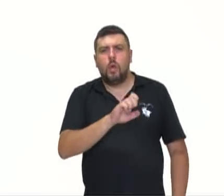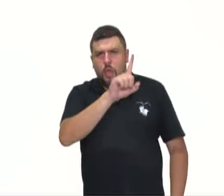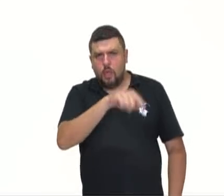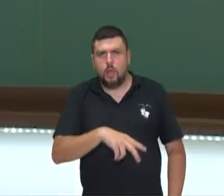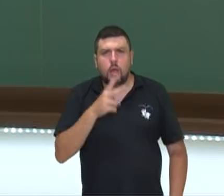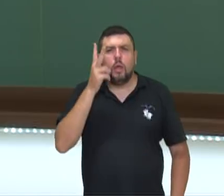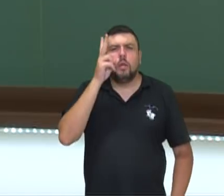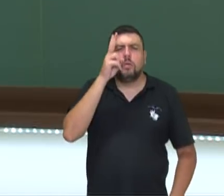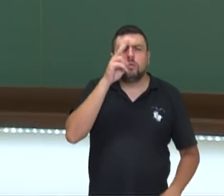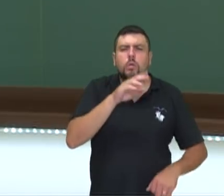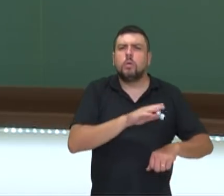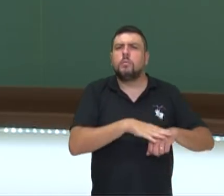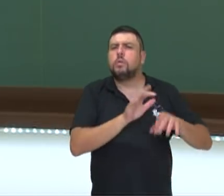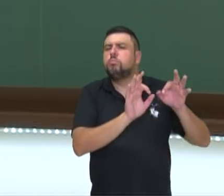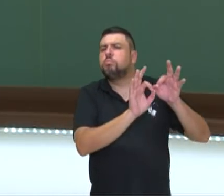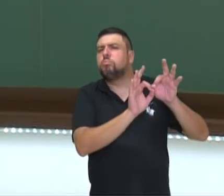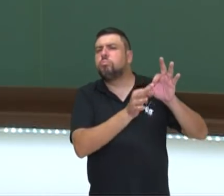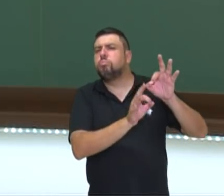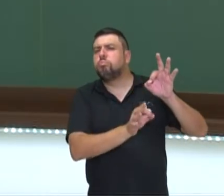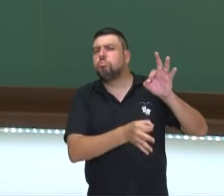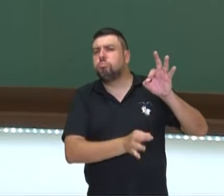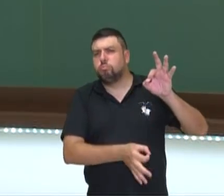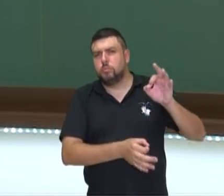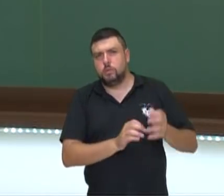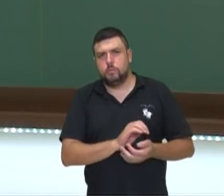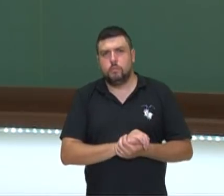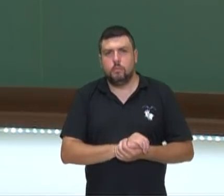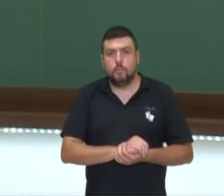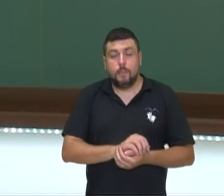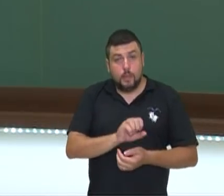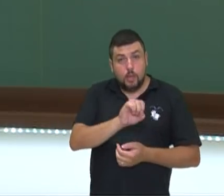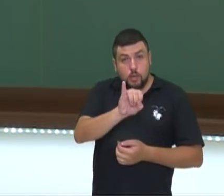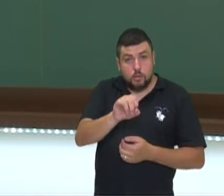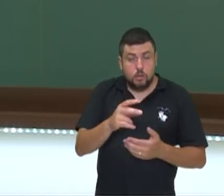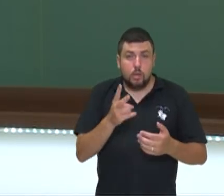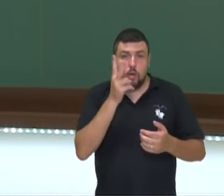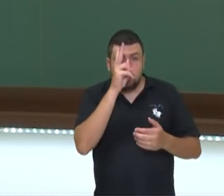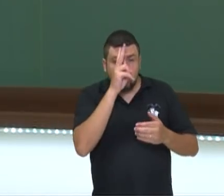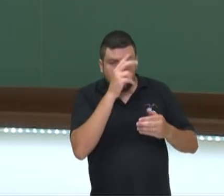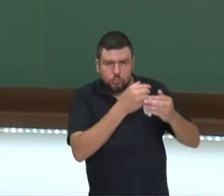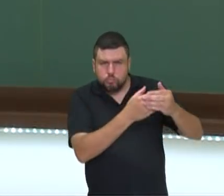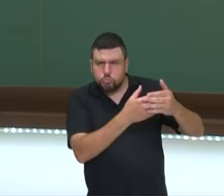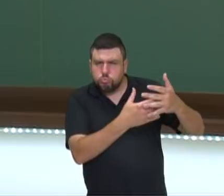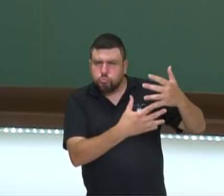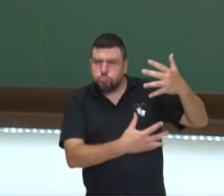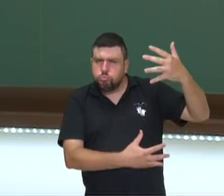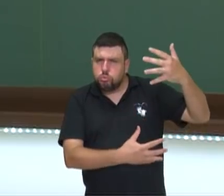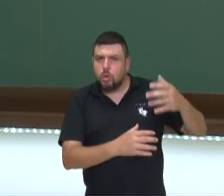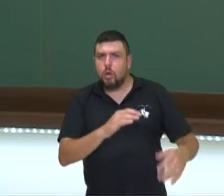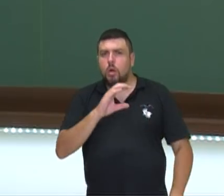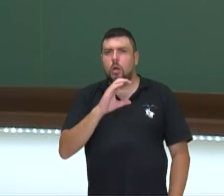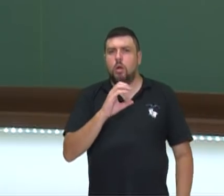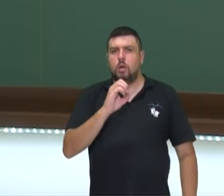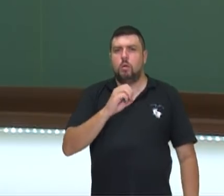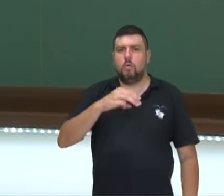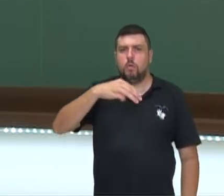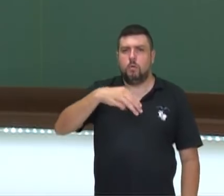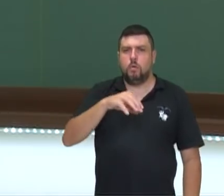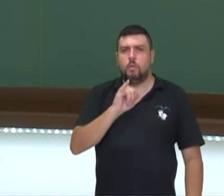longa. Então, quando é algo mais longo, maior, chama somente de comics. A comic